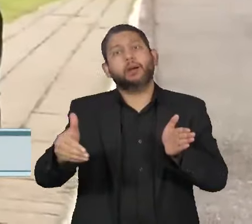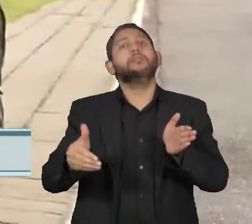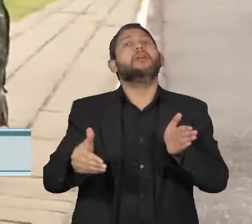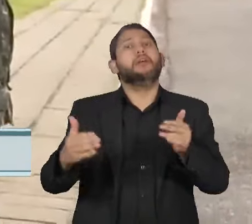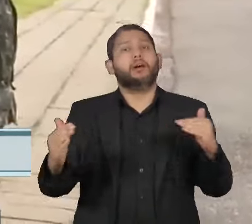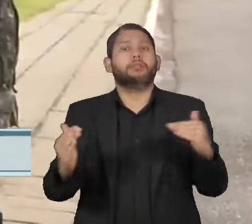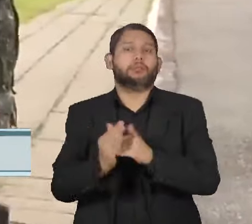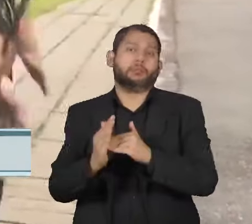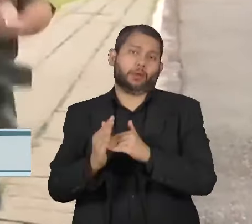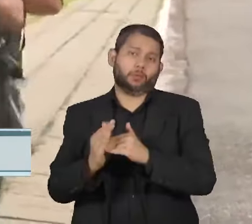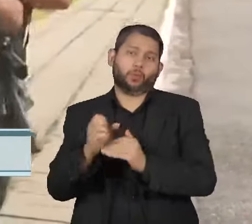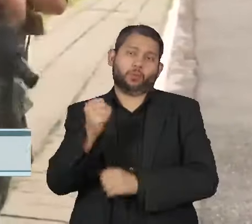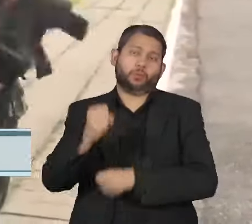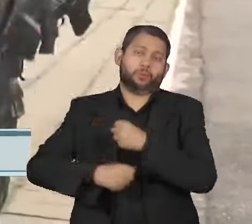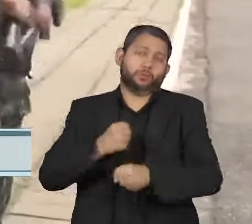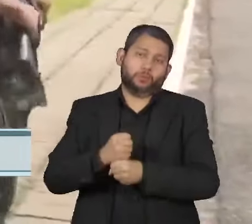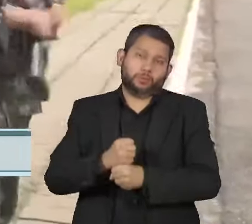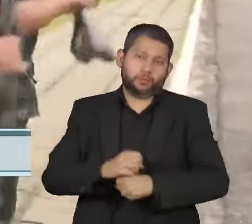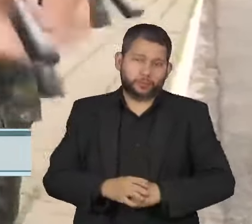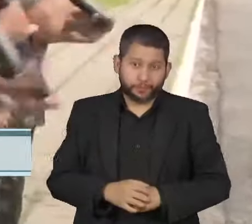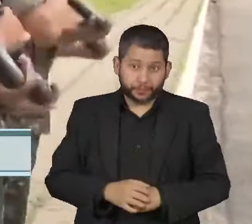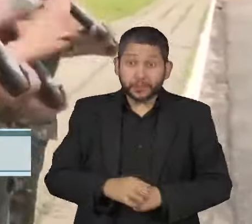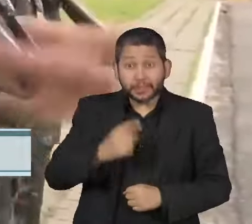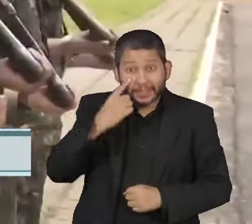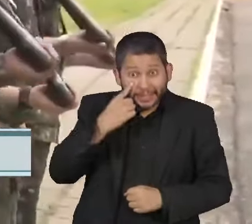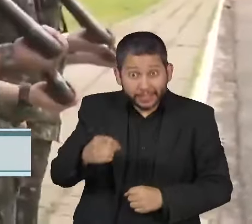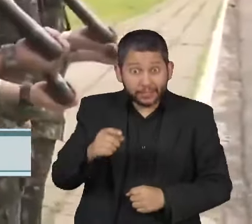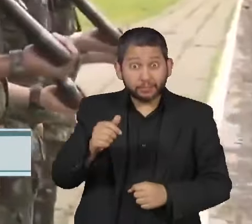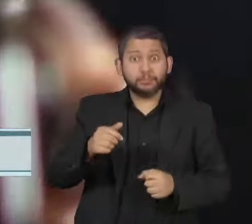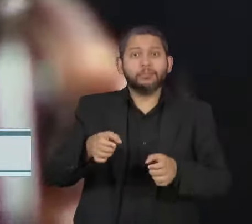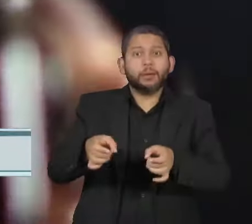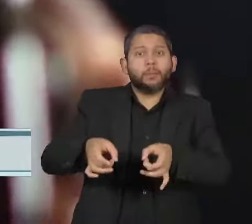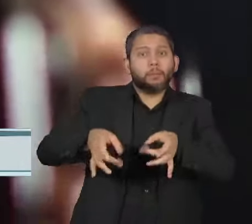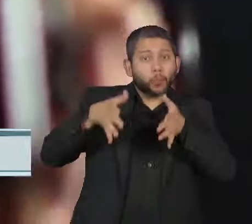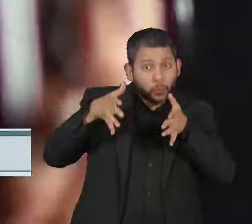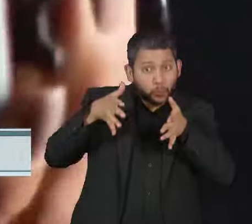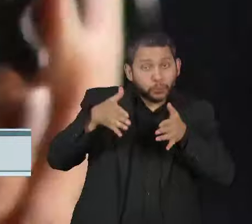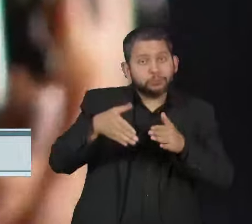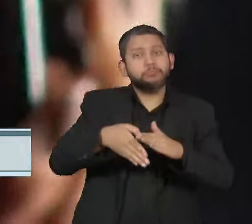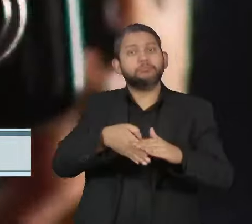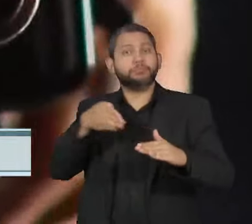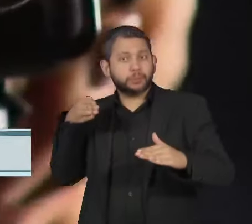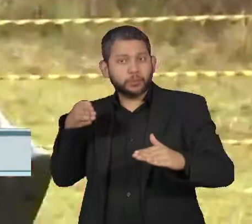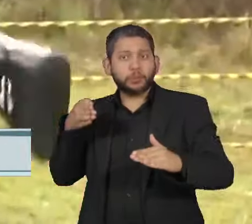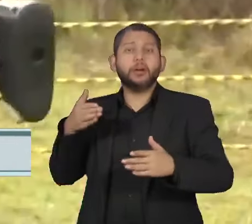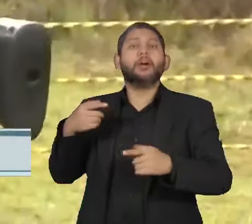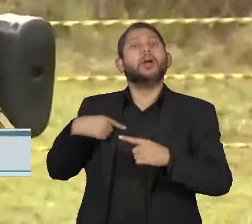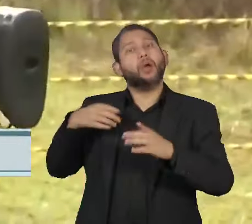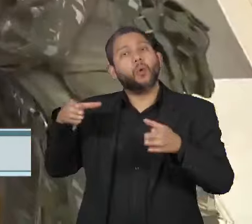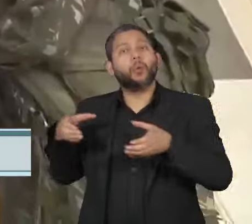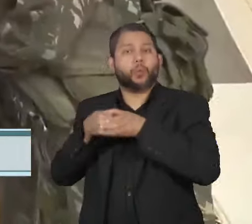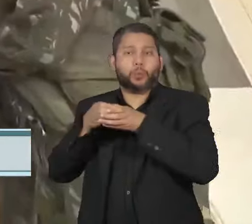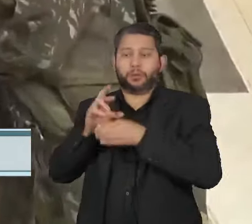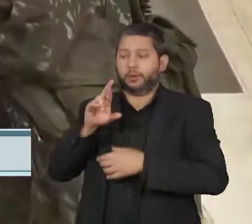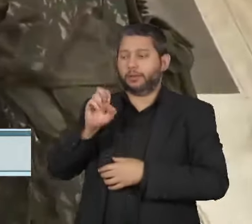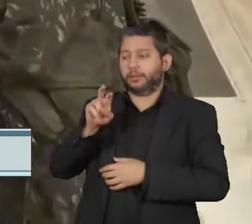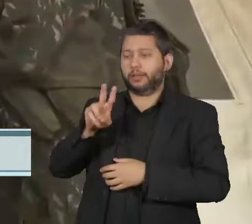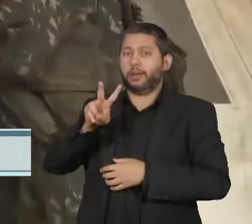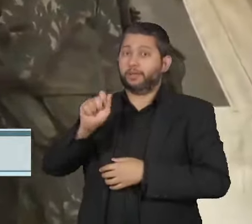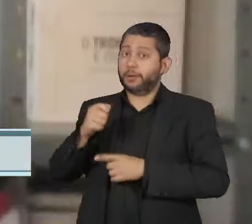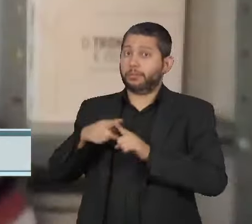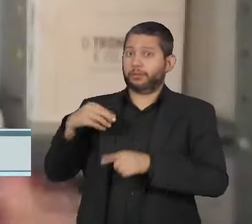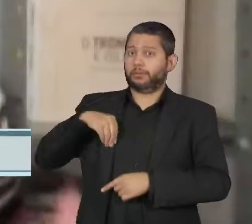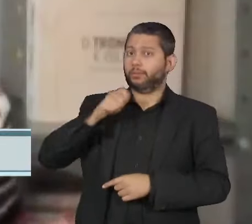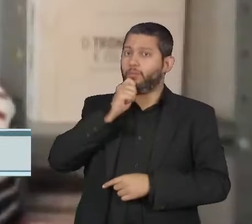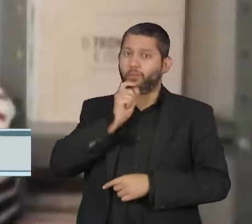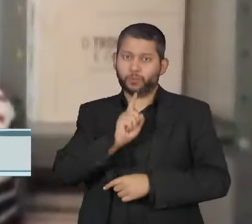o prazo máximo de 8 anos. Após o desligamento do serviço ativo, elas passarão a compor a reserva não